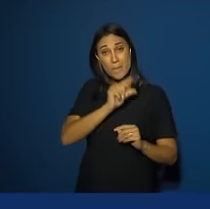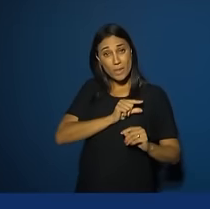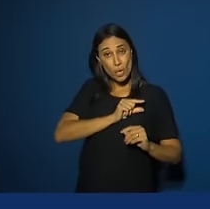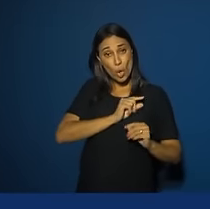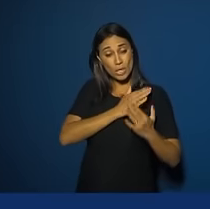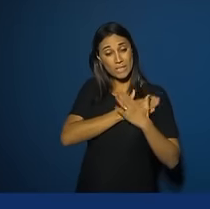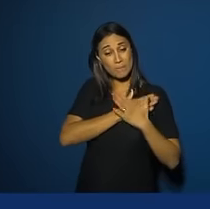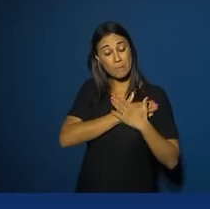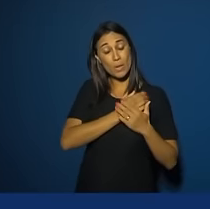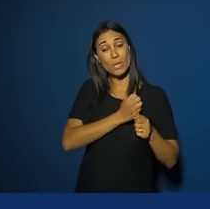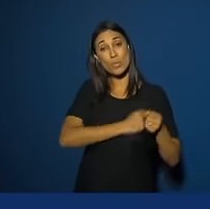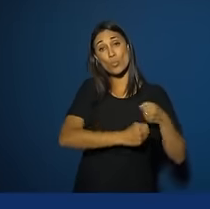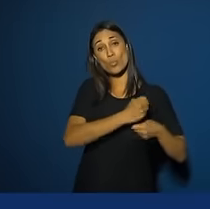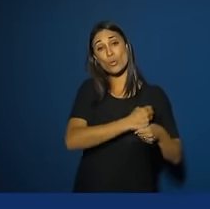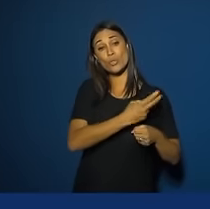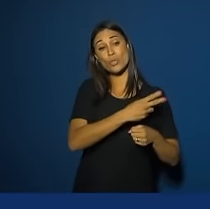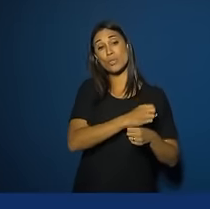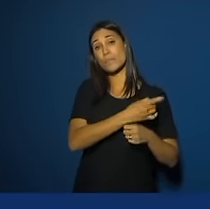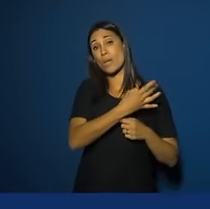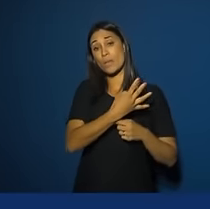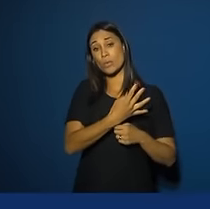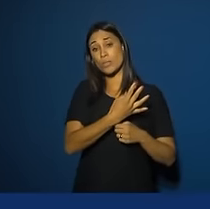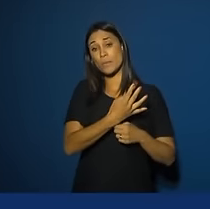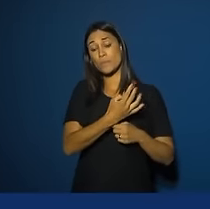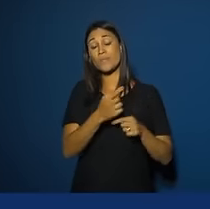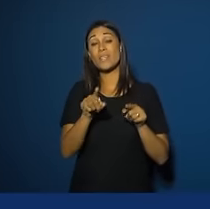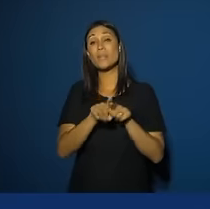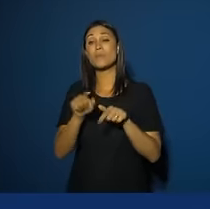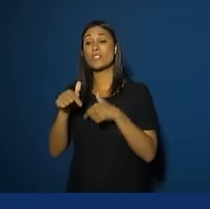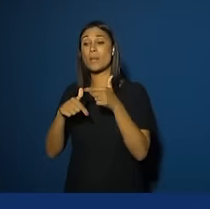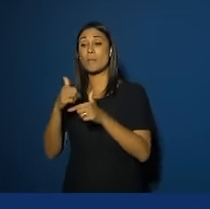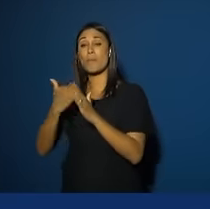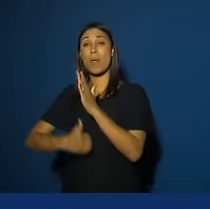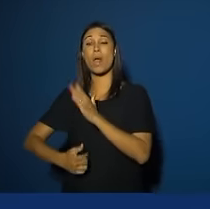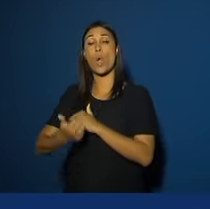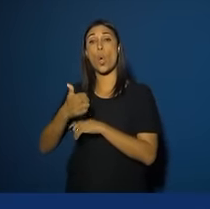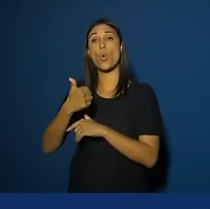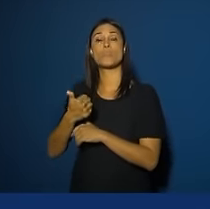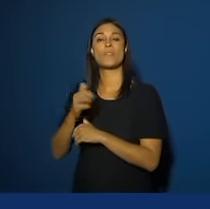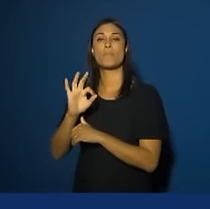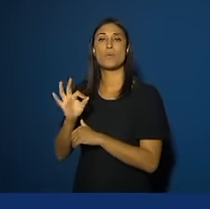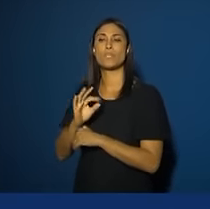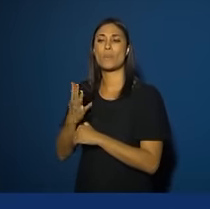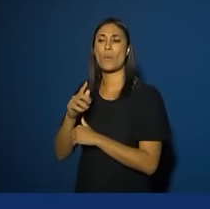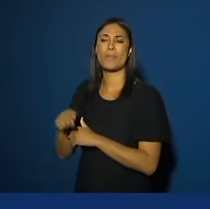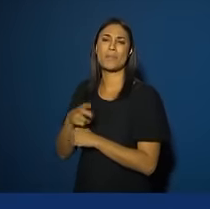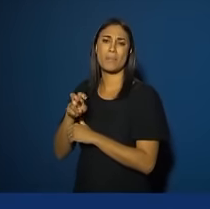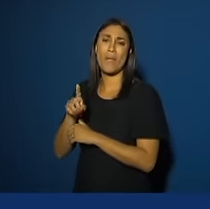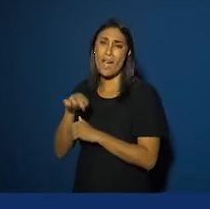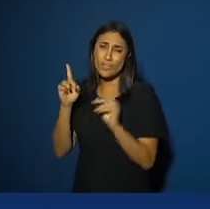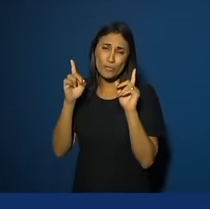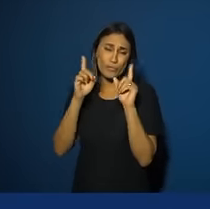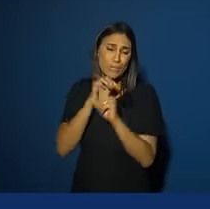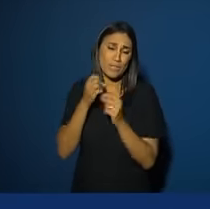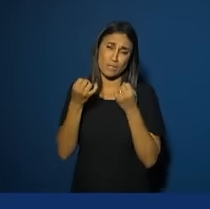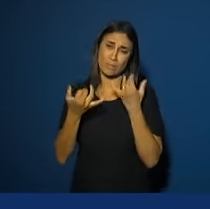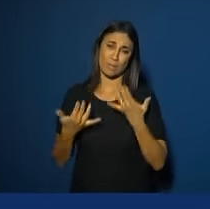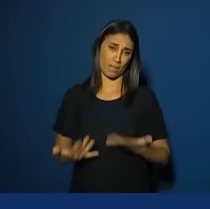desde 2014. E a inflação de serviço despencou de 8,9% para 4,5%. É difícil explicar isso.